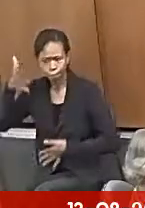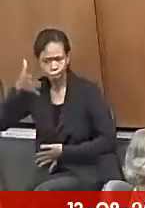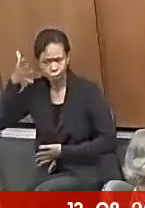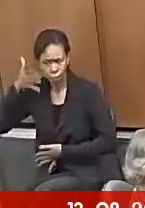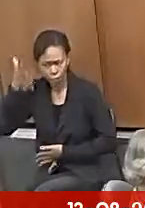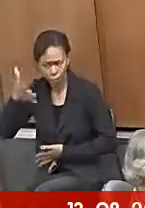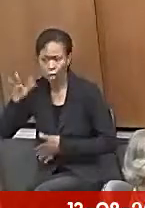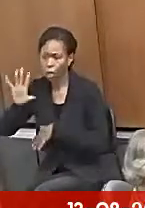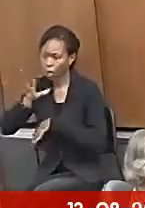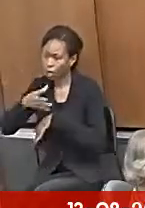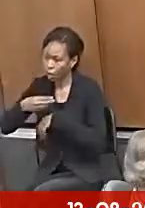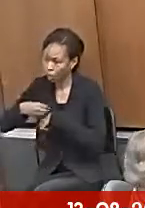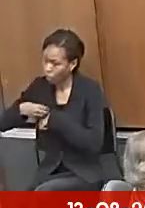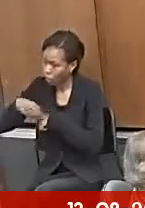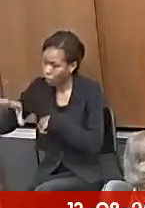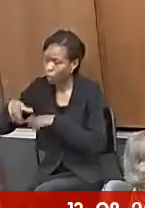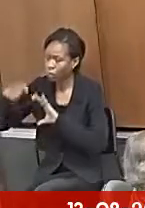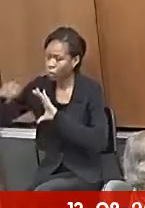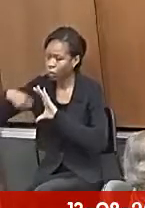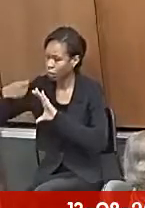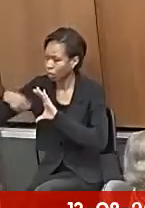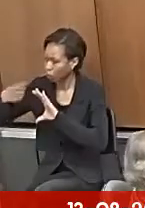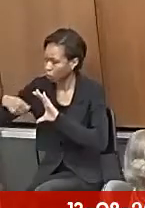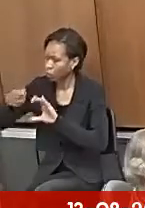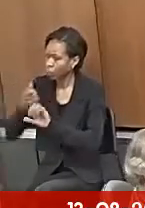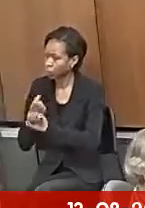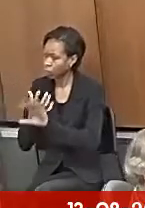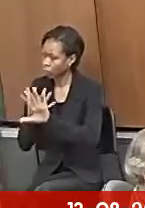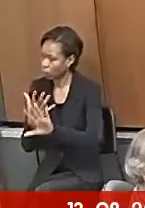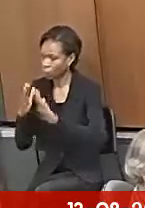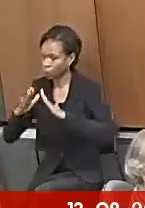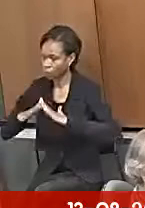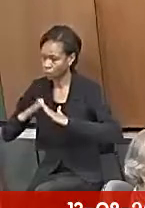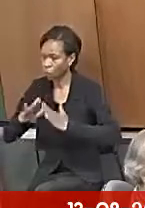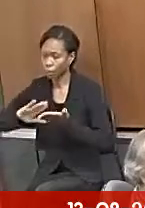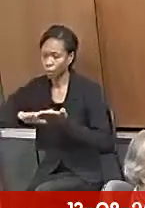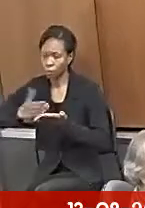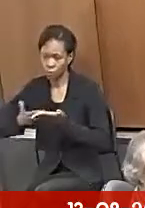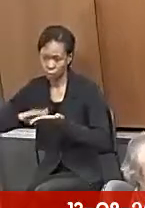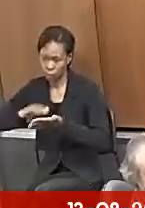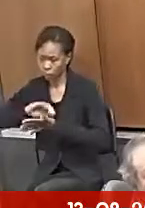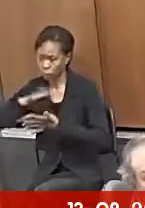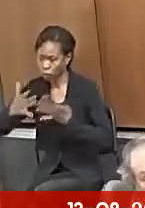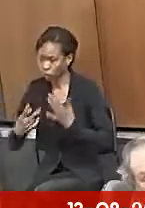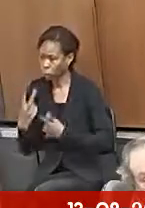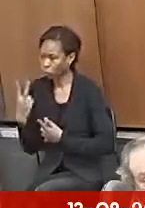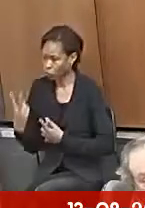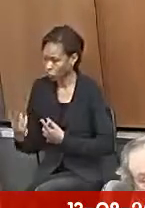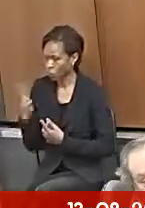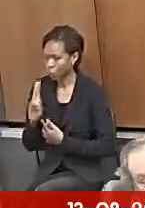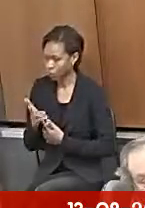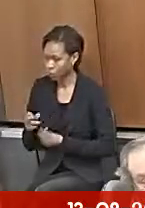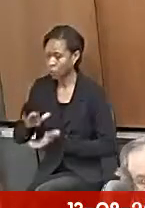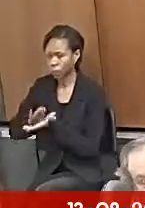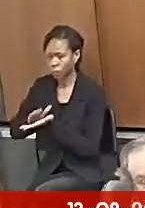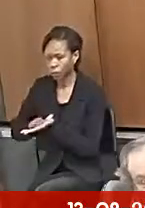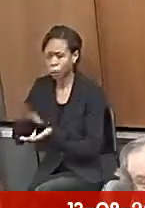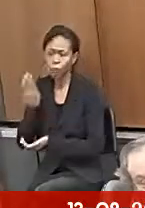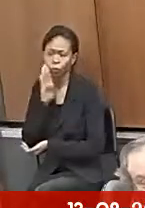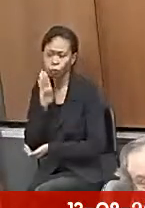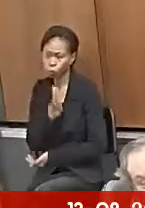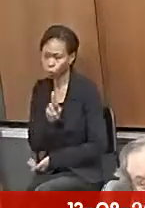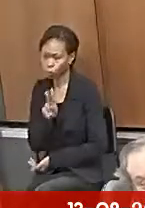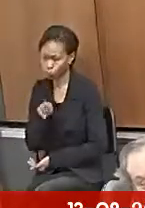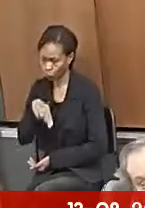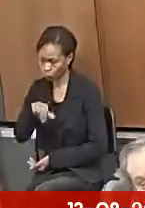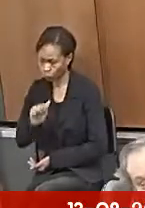levado ao vídeo em casa pelas duas intérpretes que estão conosco aqui que a gente sempre parabeniza bruna michele